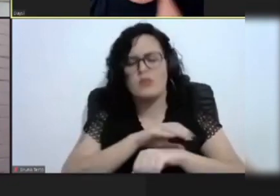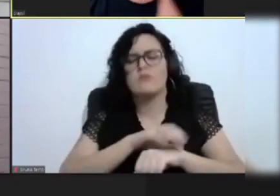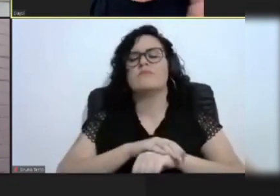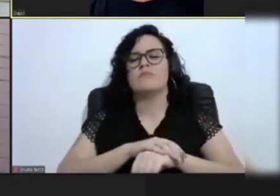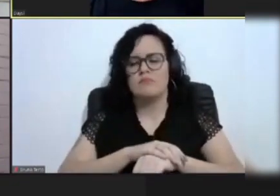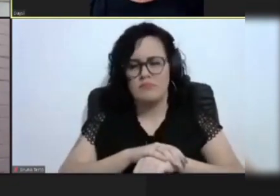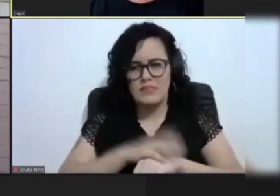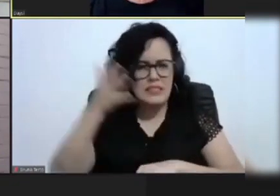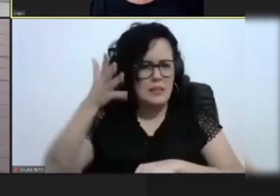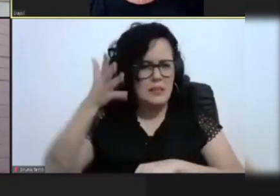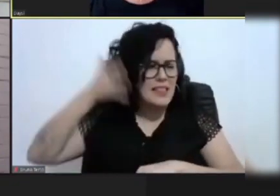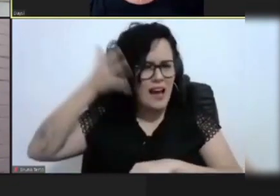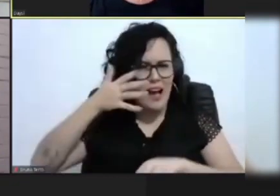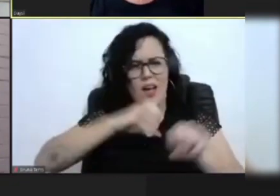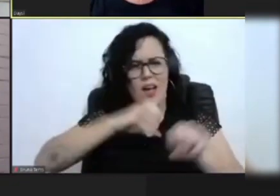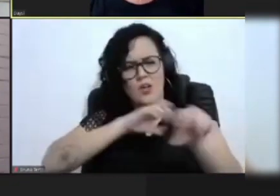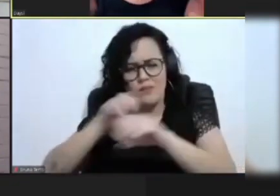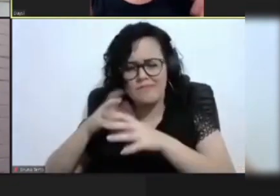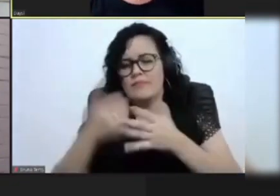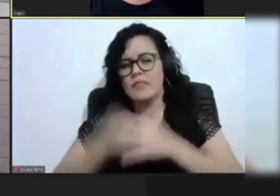seminários,